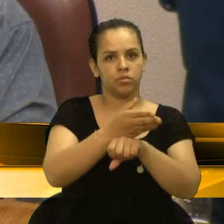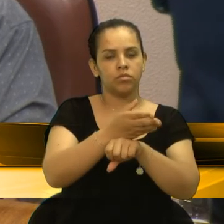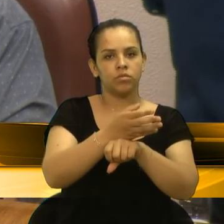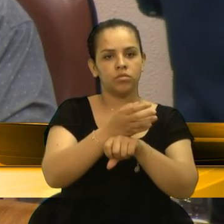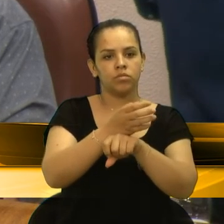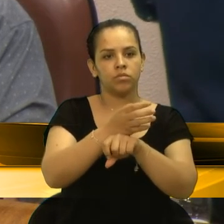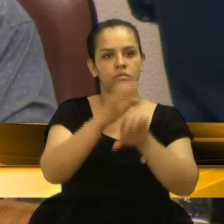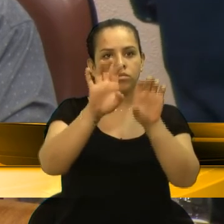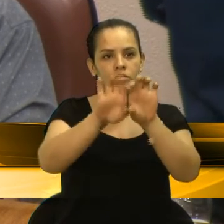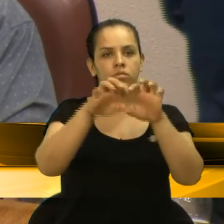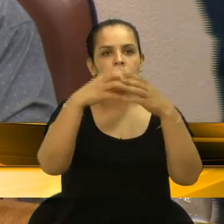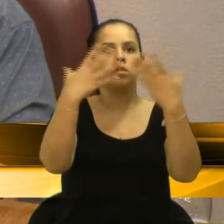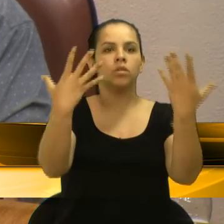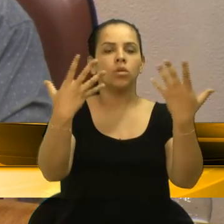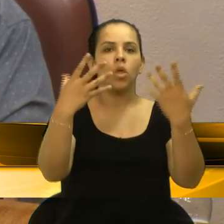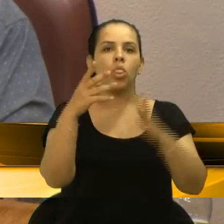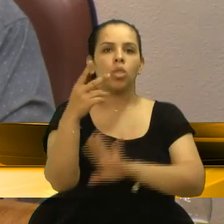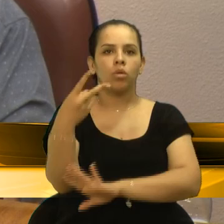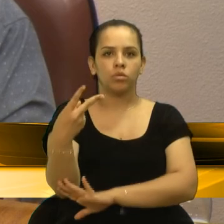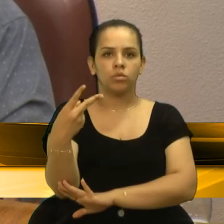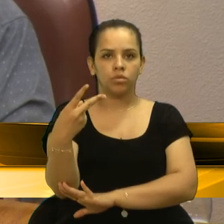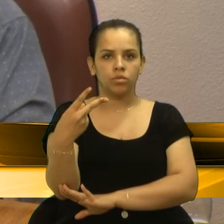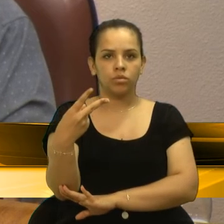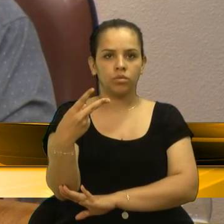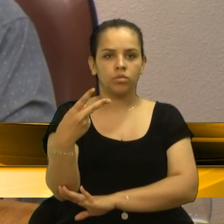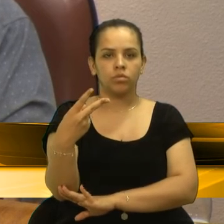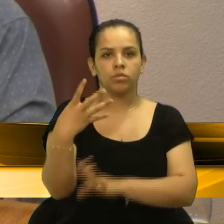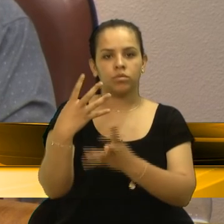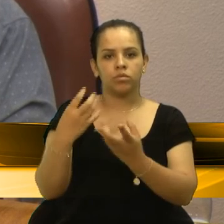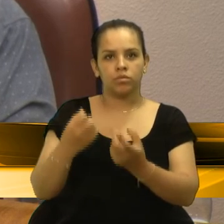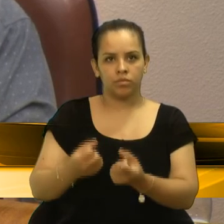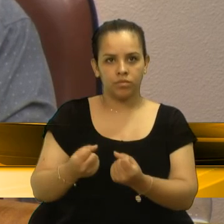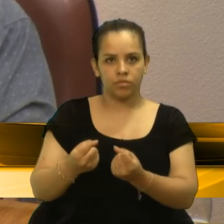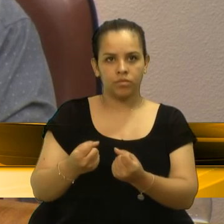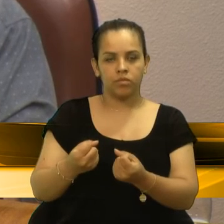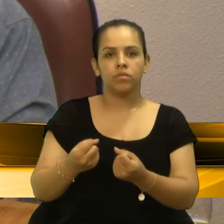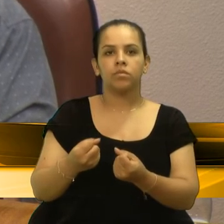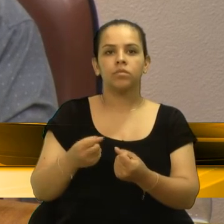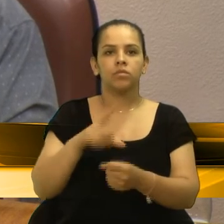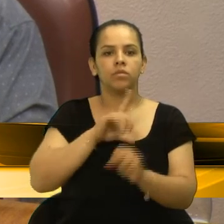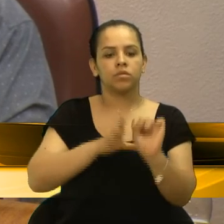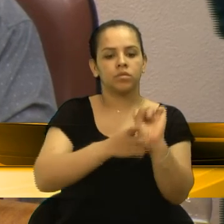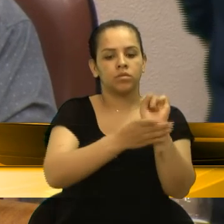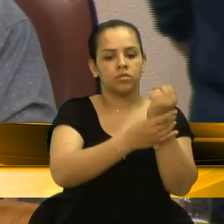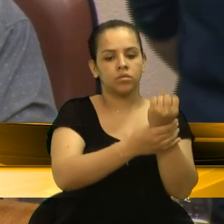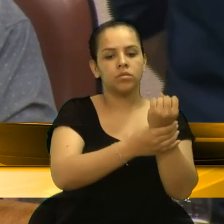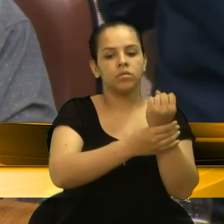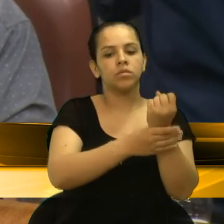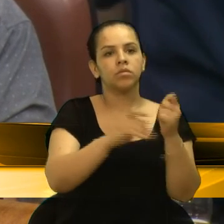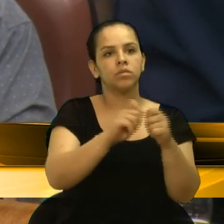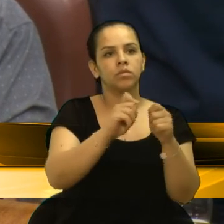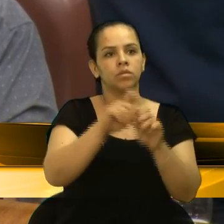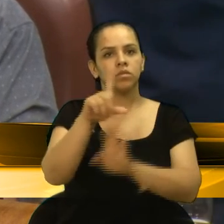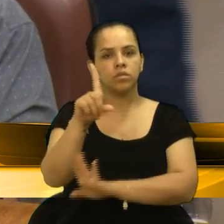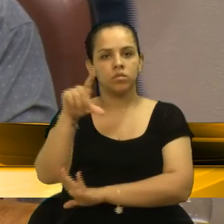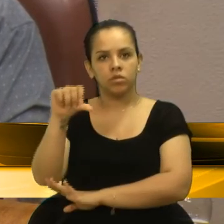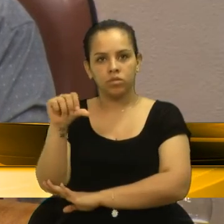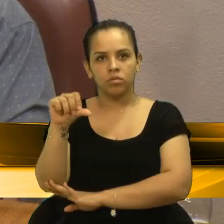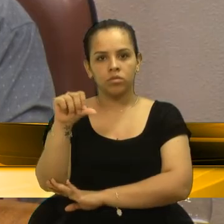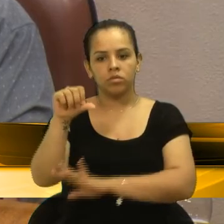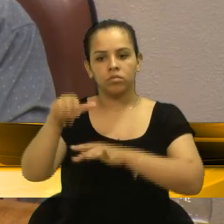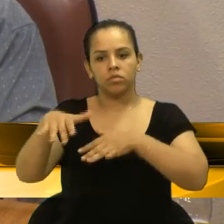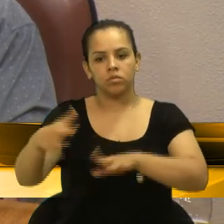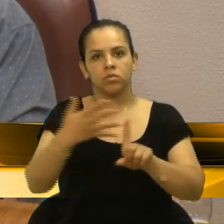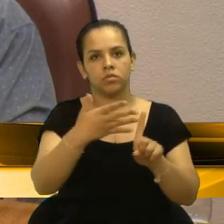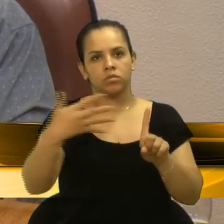evento, bem como, 2. A adoção dos atos de gestão necessários para assegurar a realização da 19ª Parada Livre